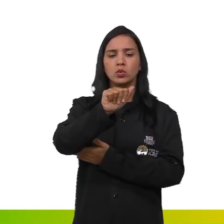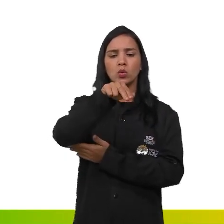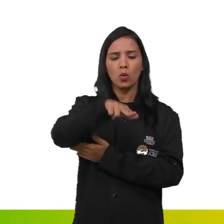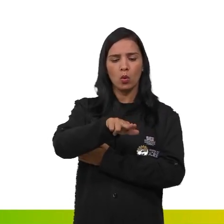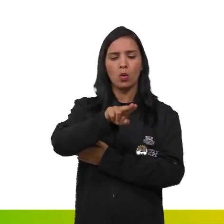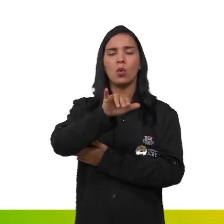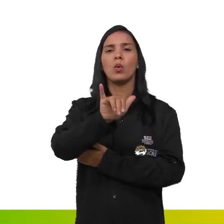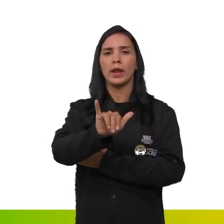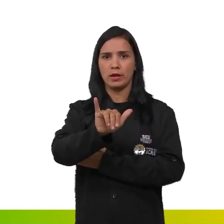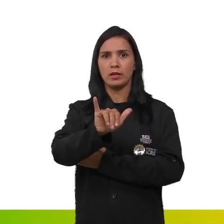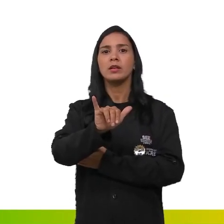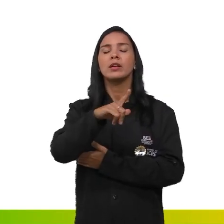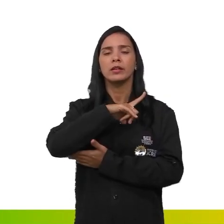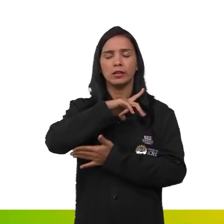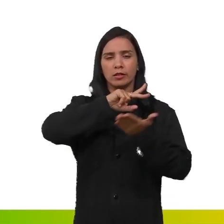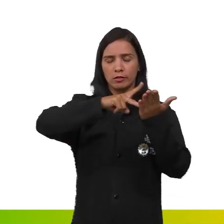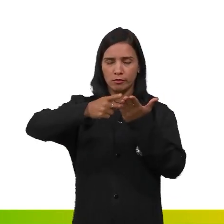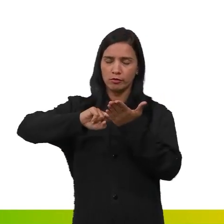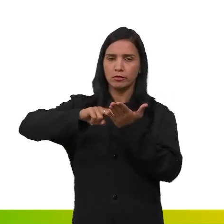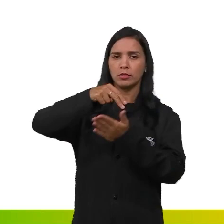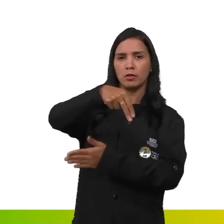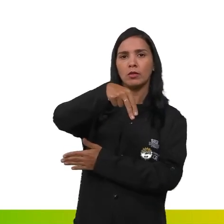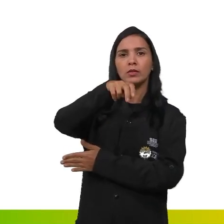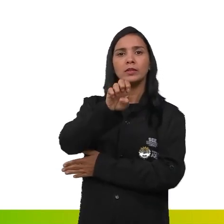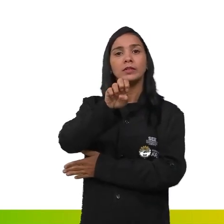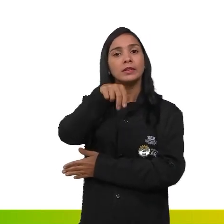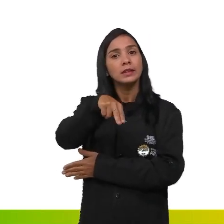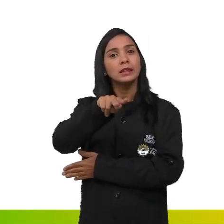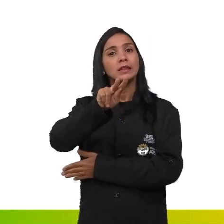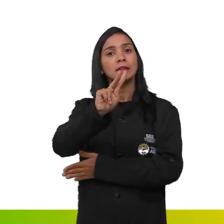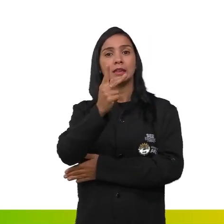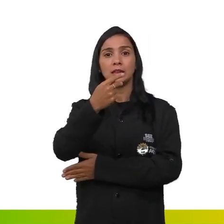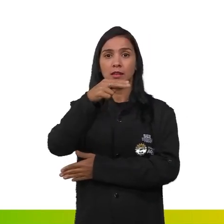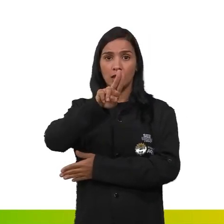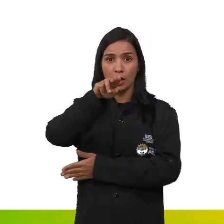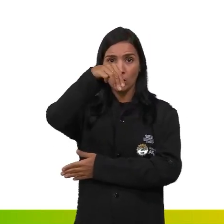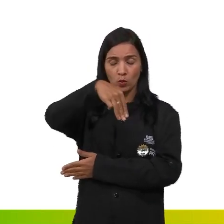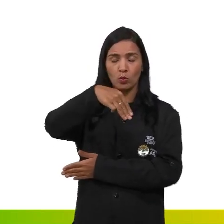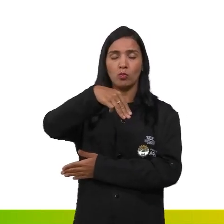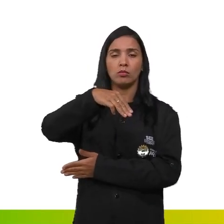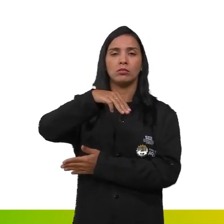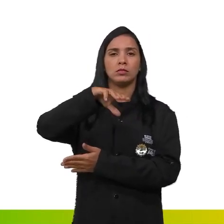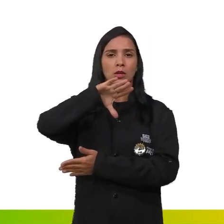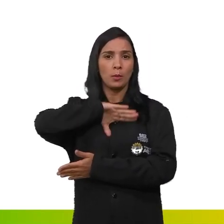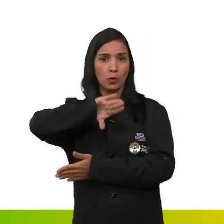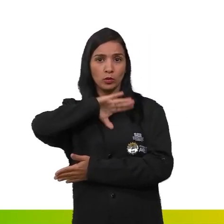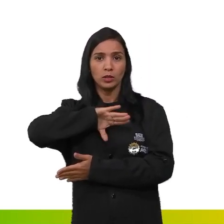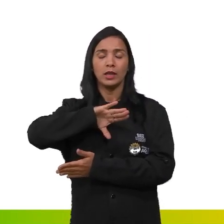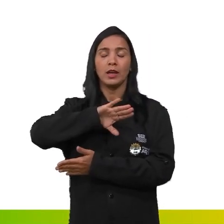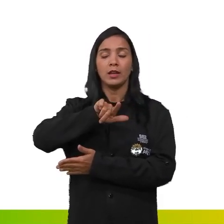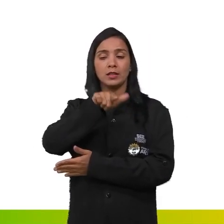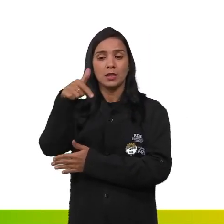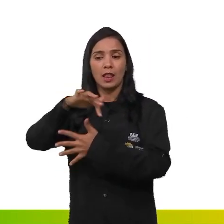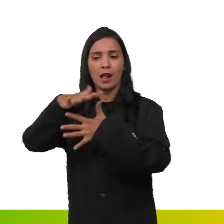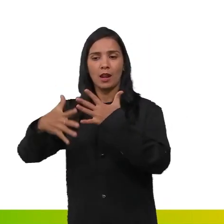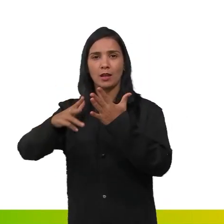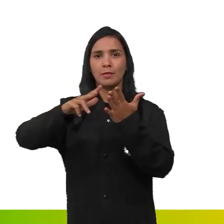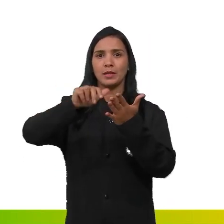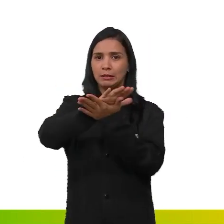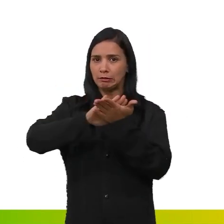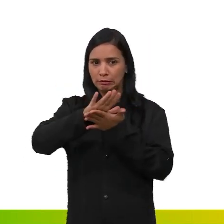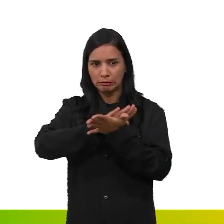vai ter aí um tom de nenhum, o significado nesse caso. Já o N como pergunta, ele acaba